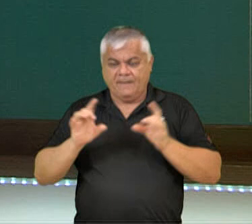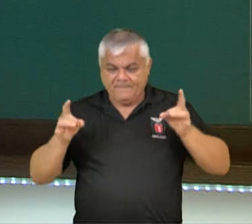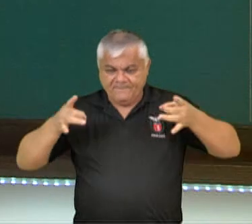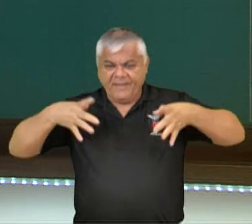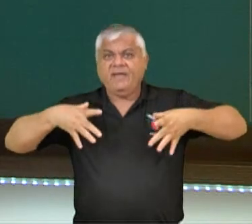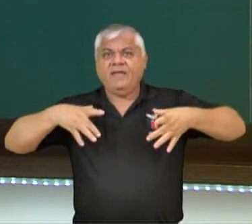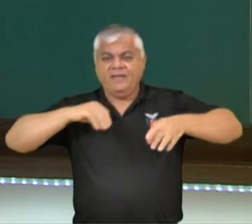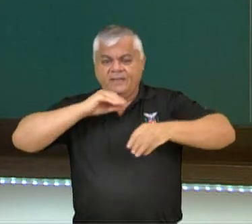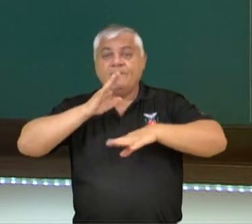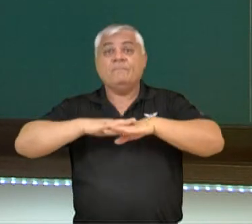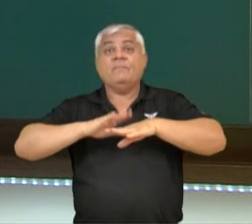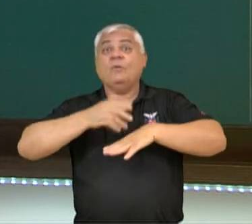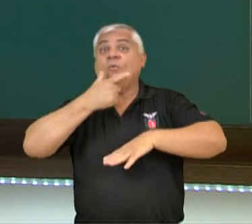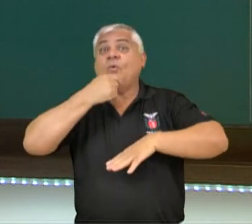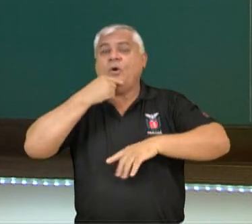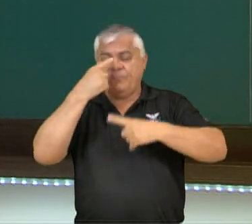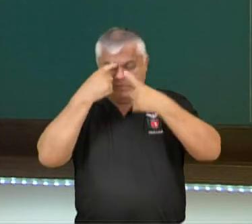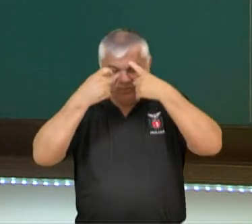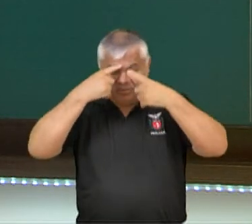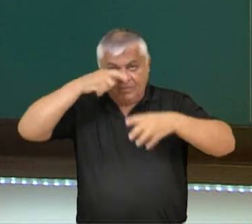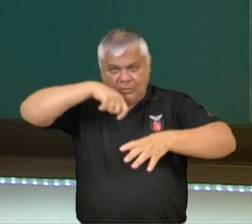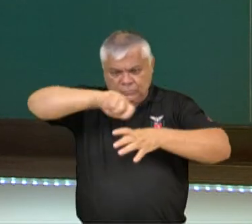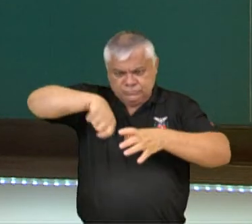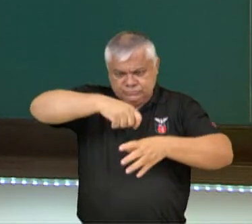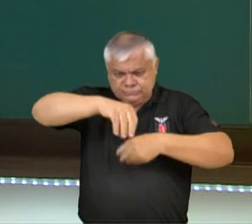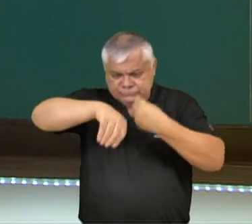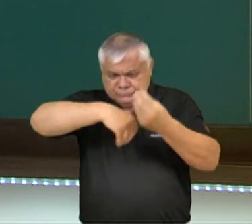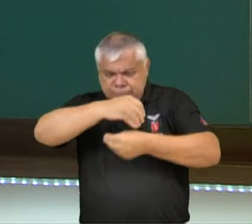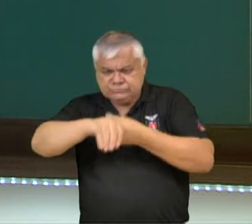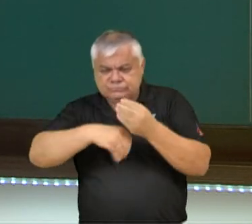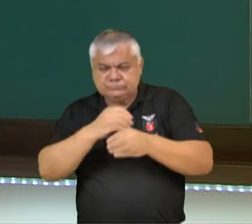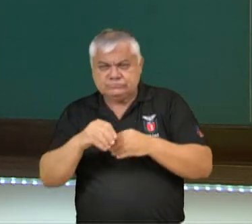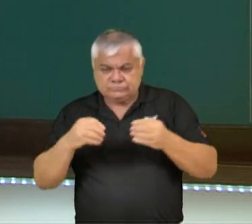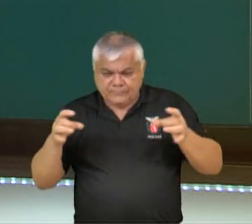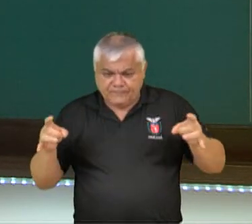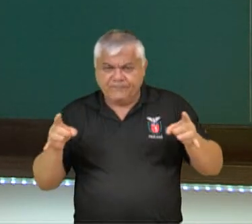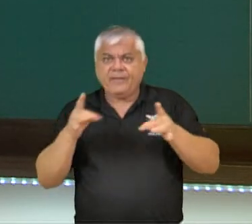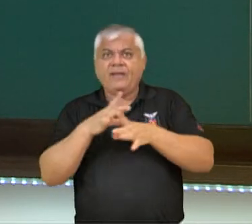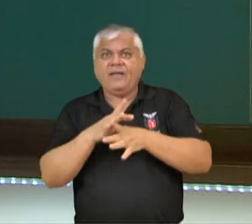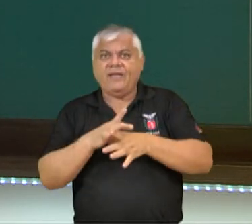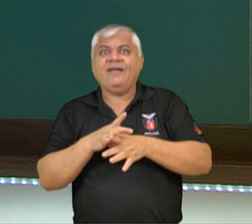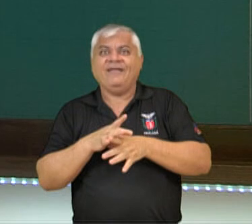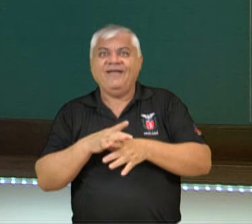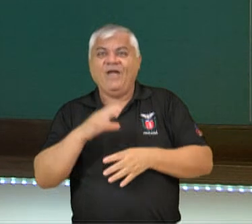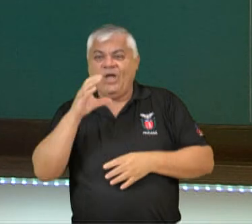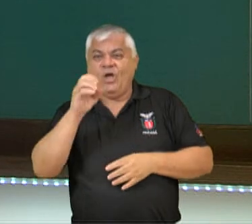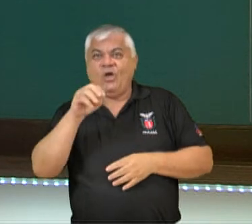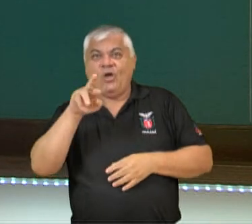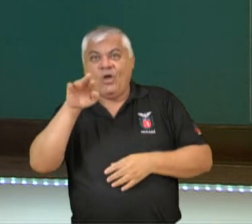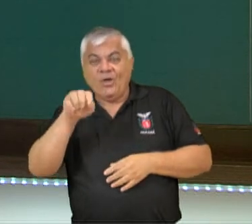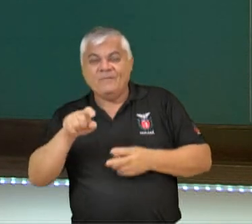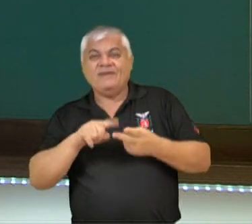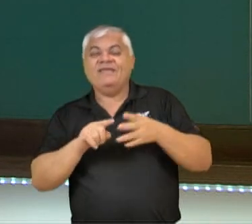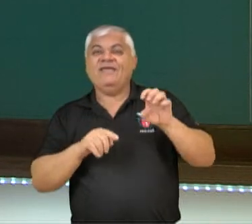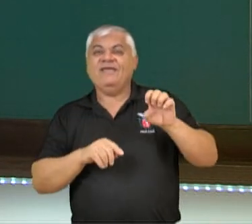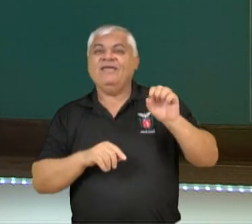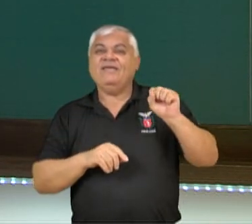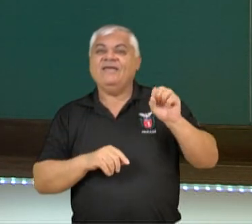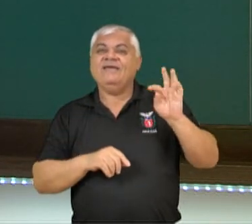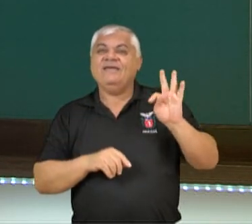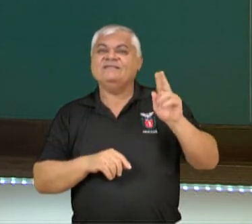transformação manipulada pelos seres humanos, misturado do cobre, que tem em pepita, e o estanho. O estanho muito utilizado para aquelas